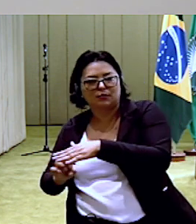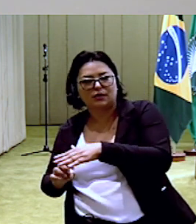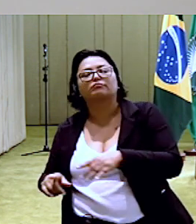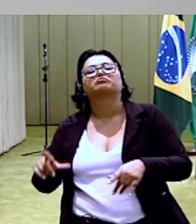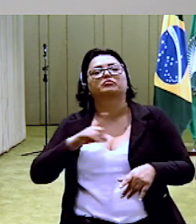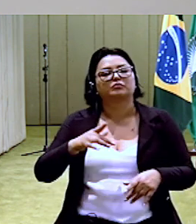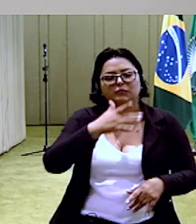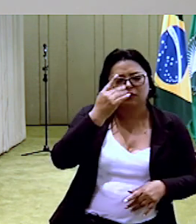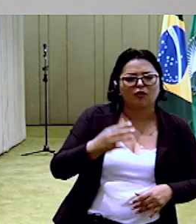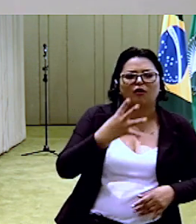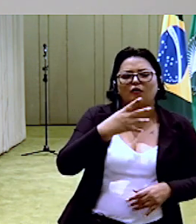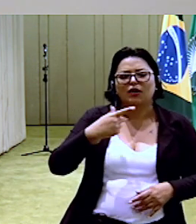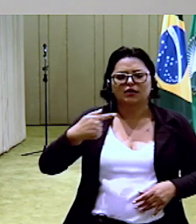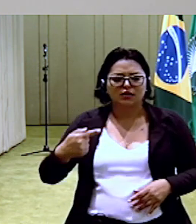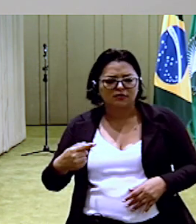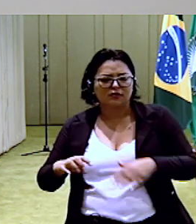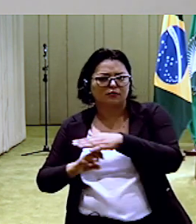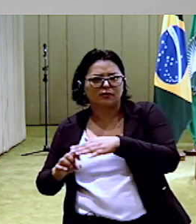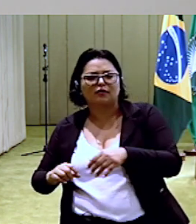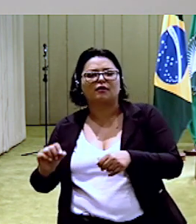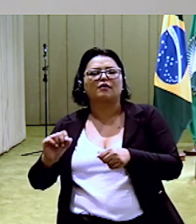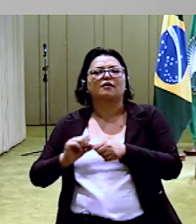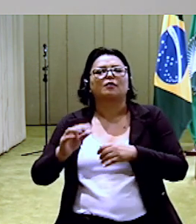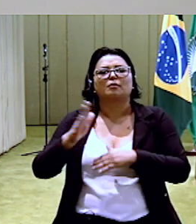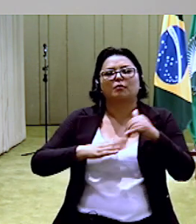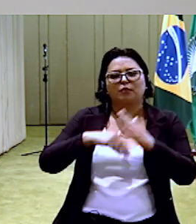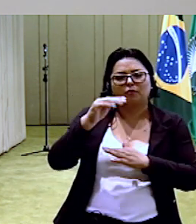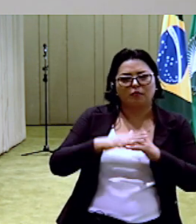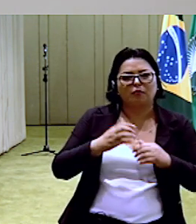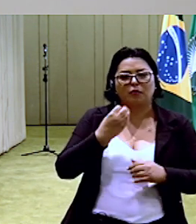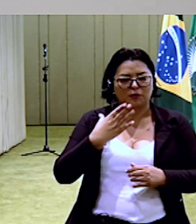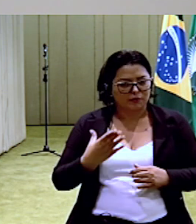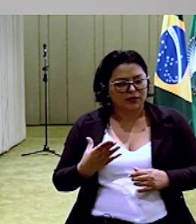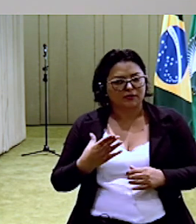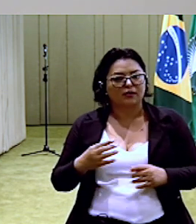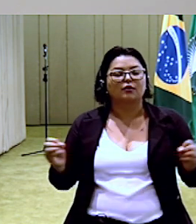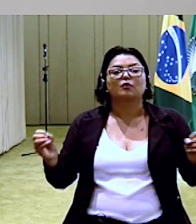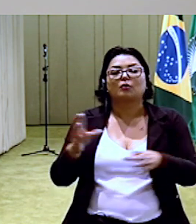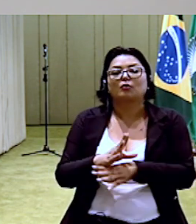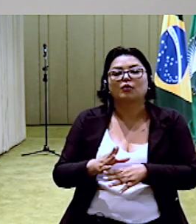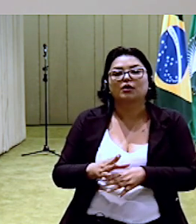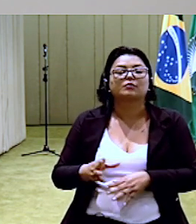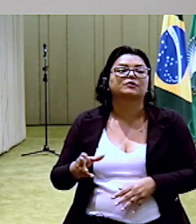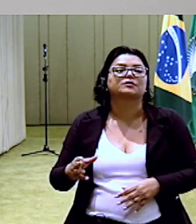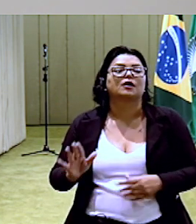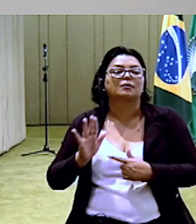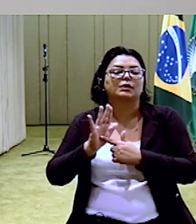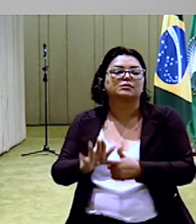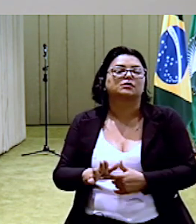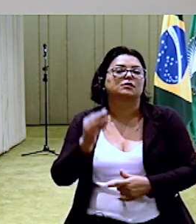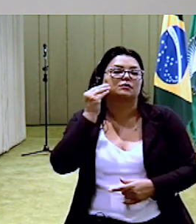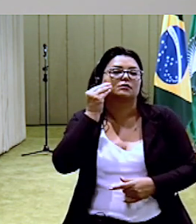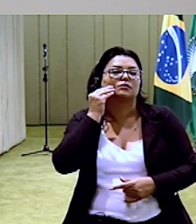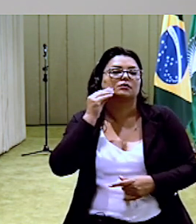empresas que estão dentro desse movimento, quais são as boas práticas, e a gente terminou o dia trazendo a experiência da África do Sul. A